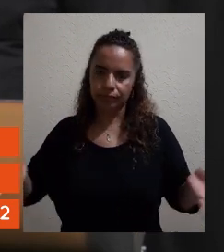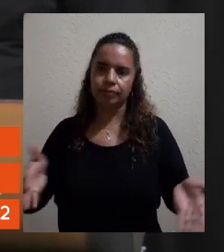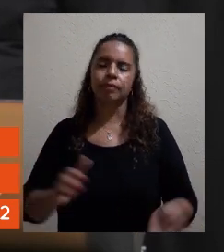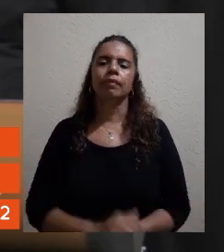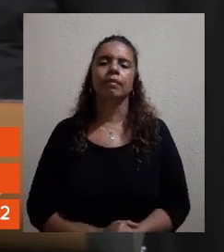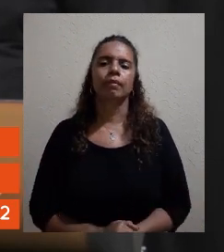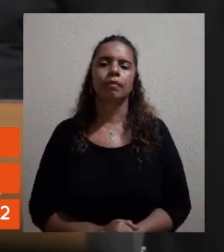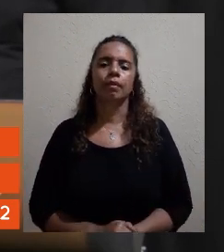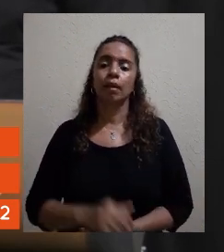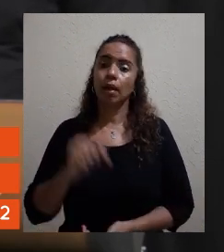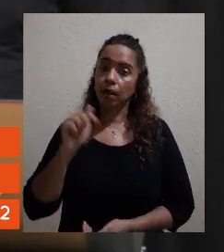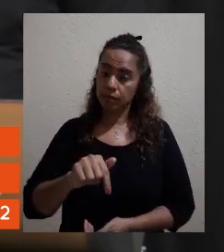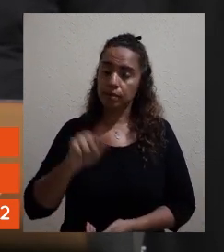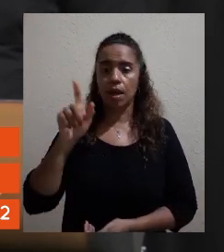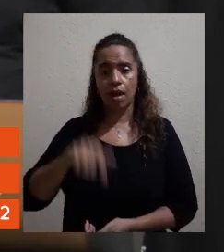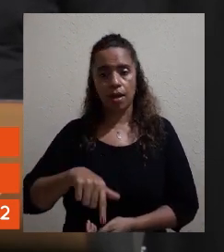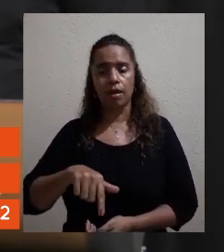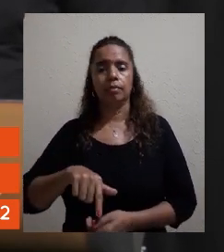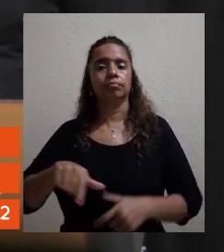o celular